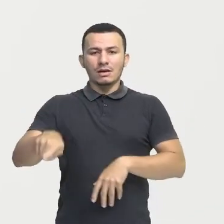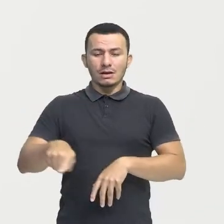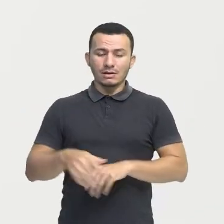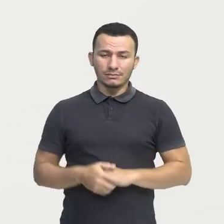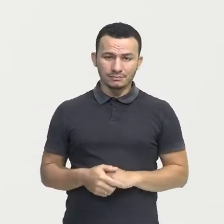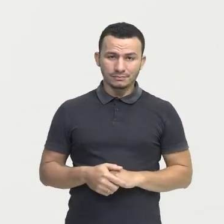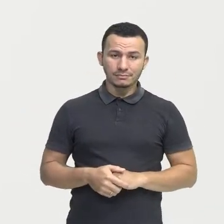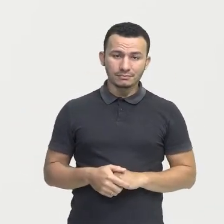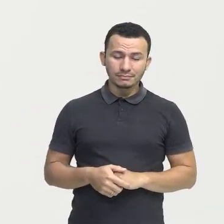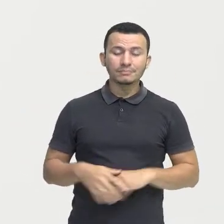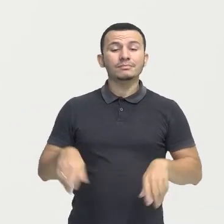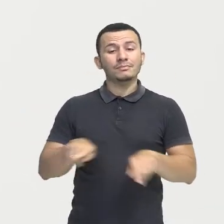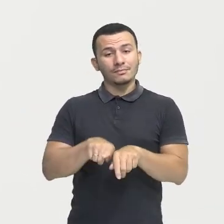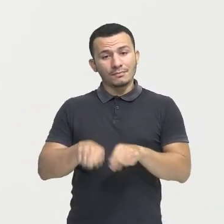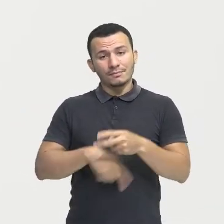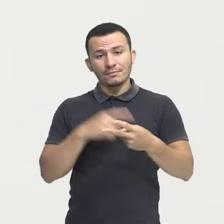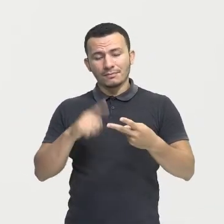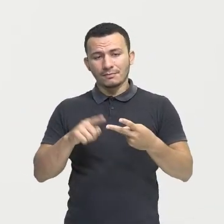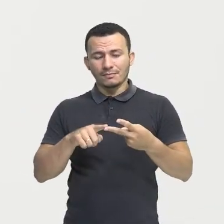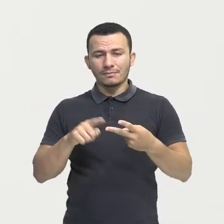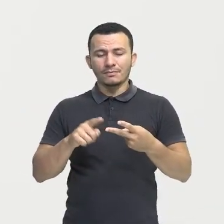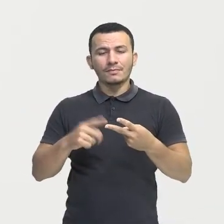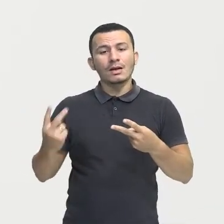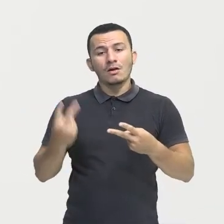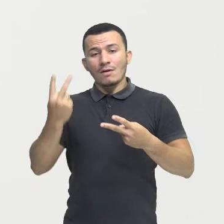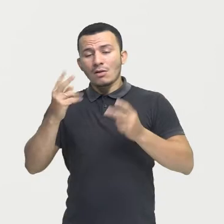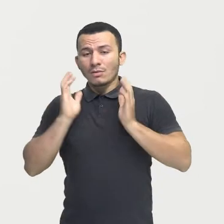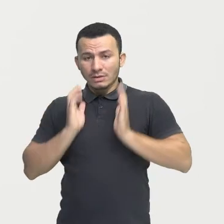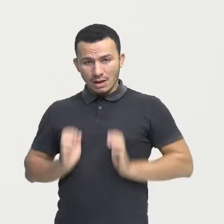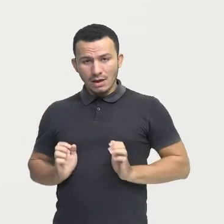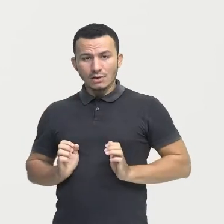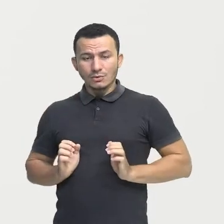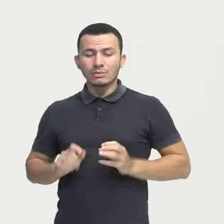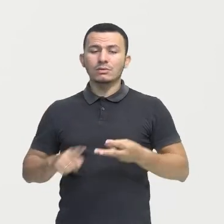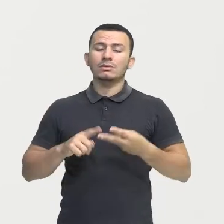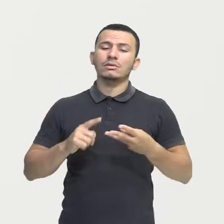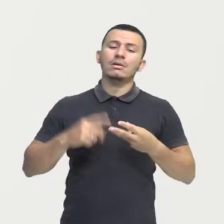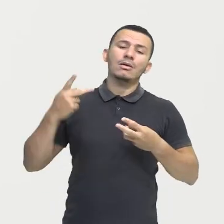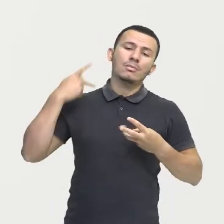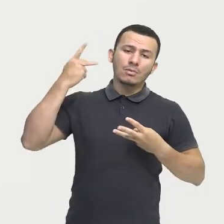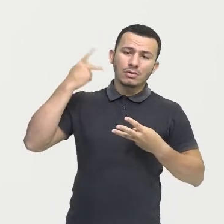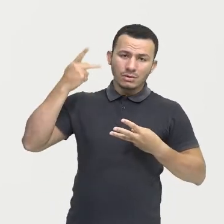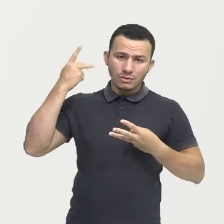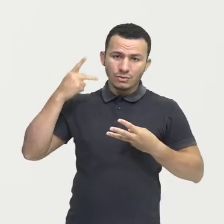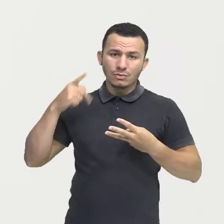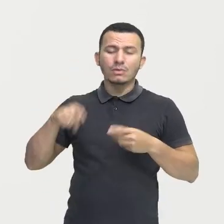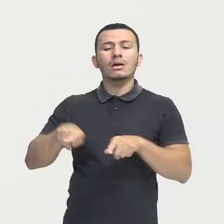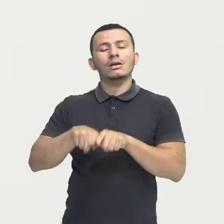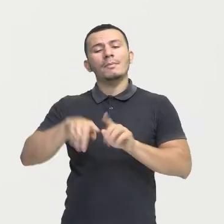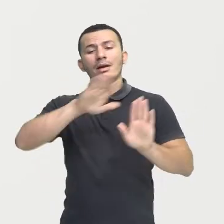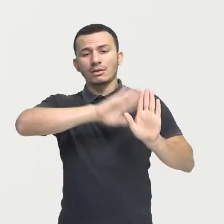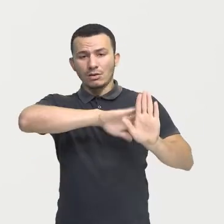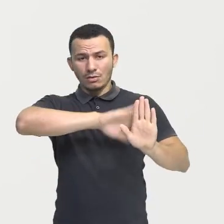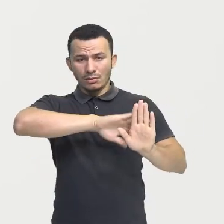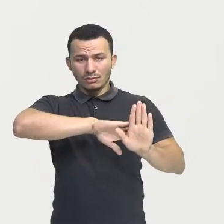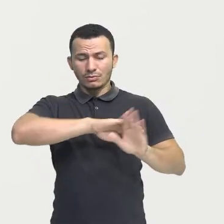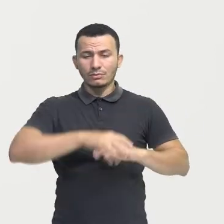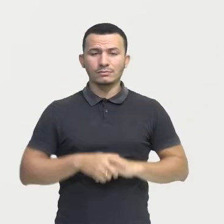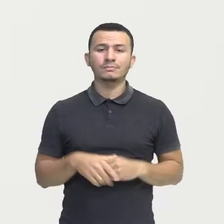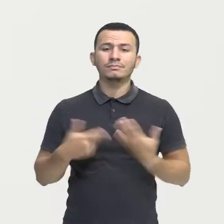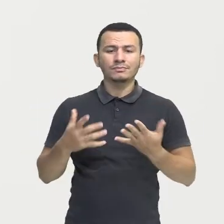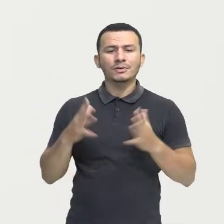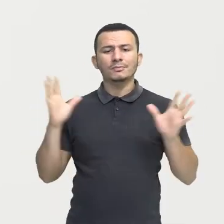estéticos, os valores éticos, políticos e ideológicos. Ou seja, resumindo,